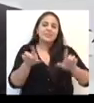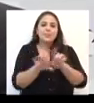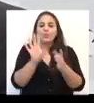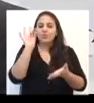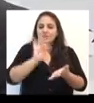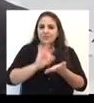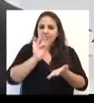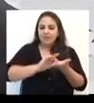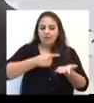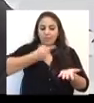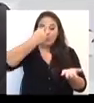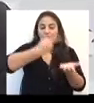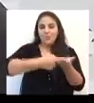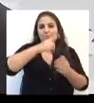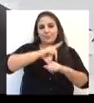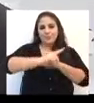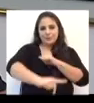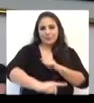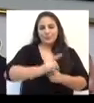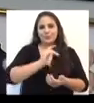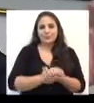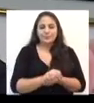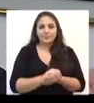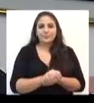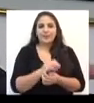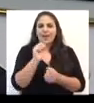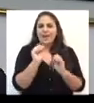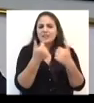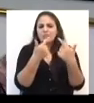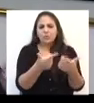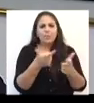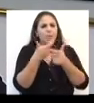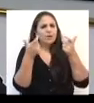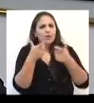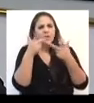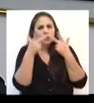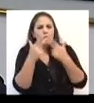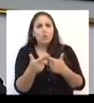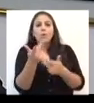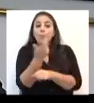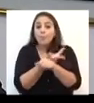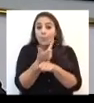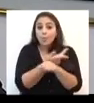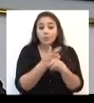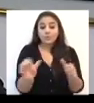reafirmar o compromisso com Passo Fundo. Ações maiores, como a busca, por exemplo, de